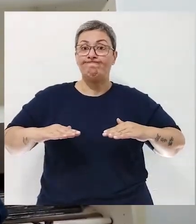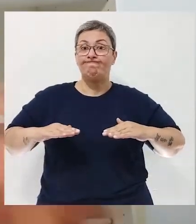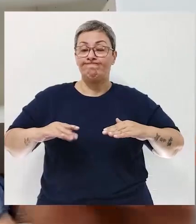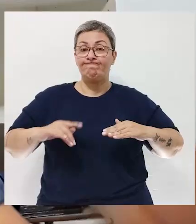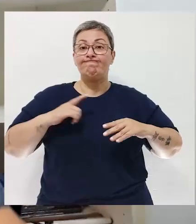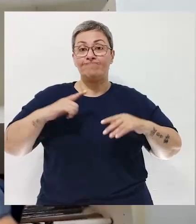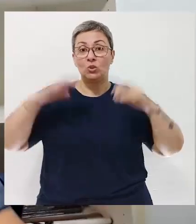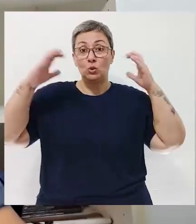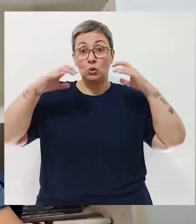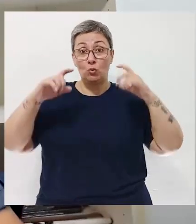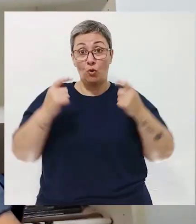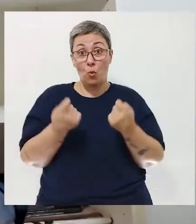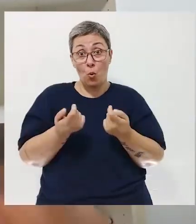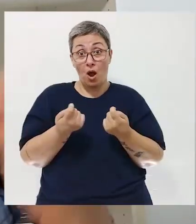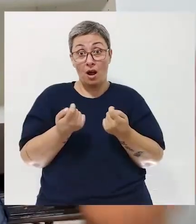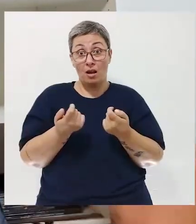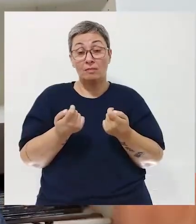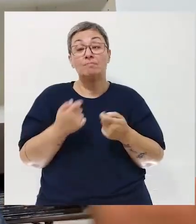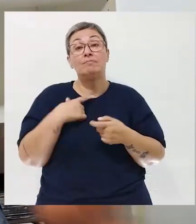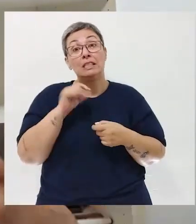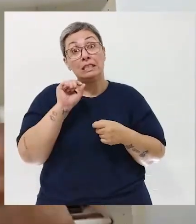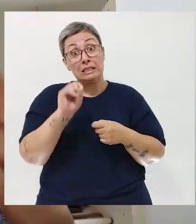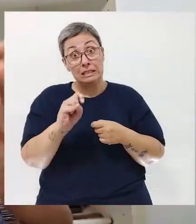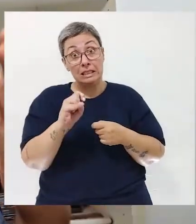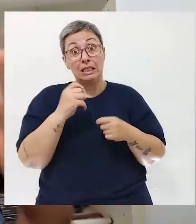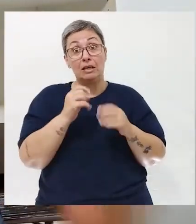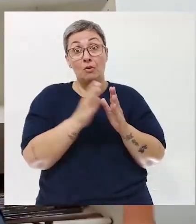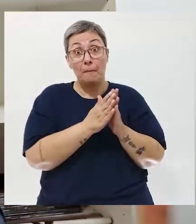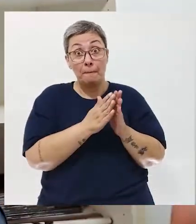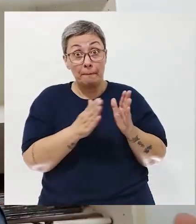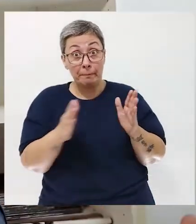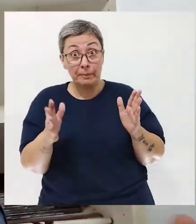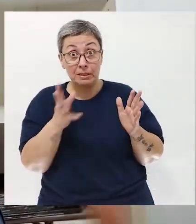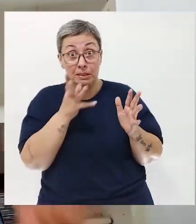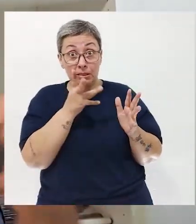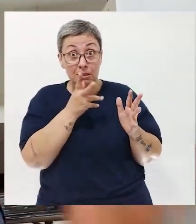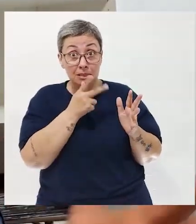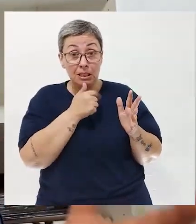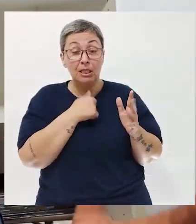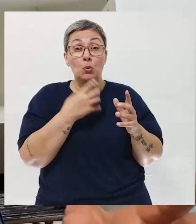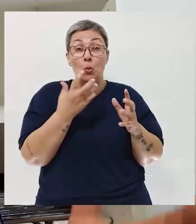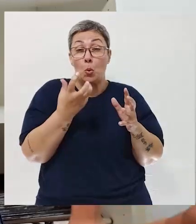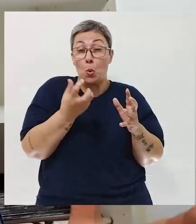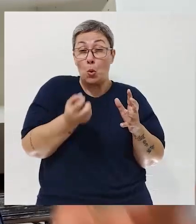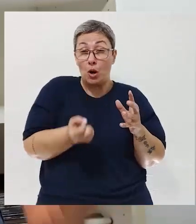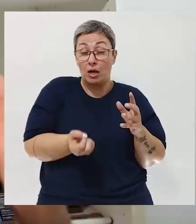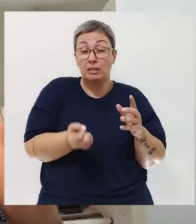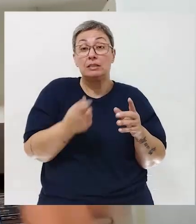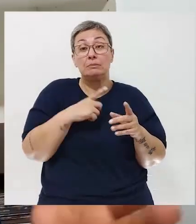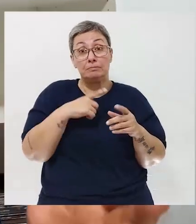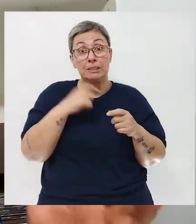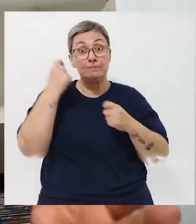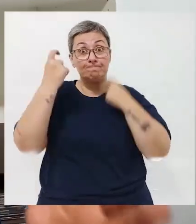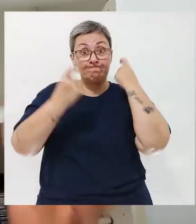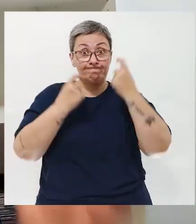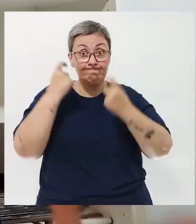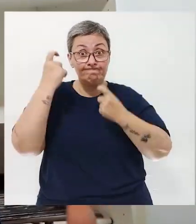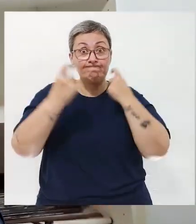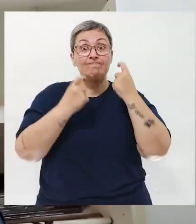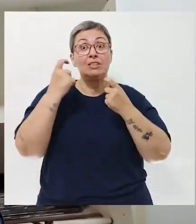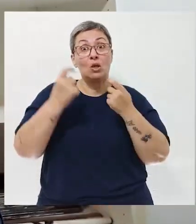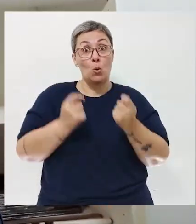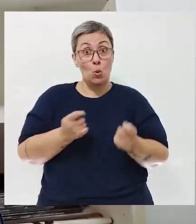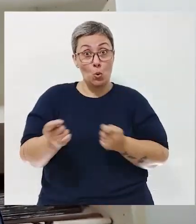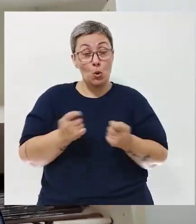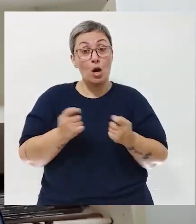significativa da chuva. E aí, se for por um período prolongado, aquela seca, né? A gente tem que se preocupar com essa